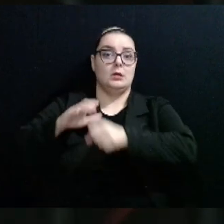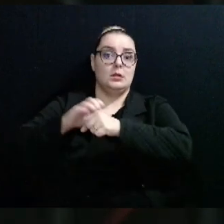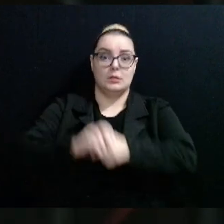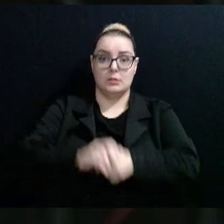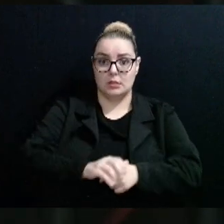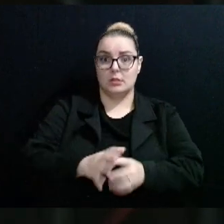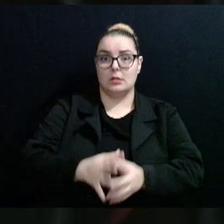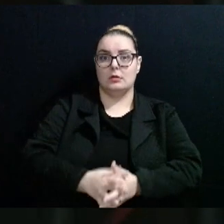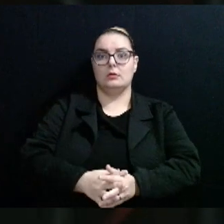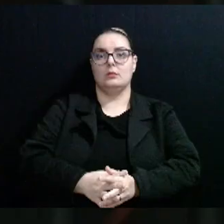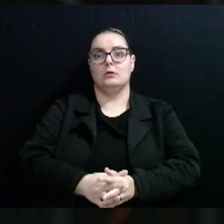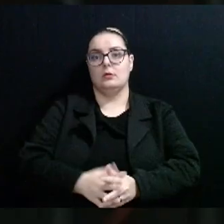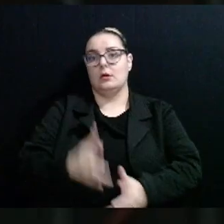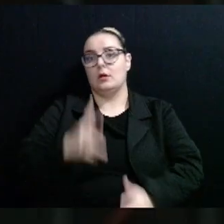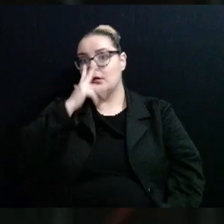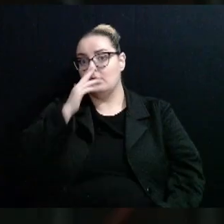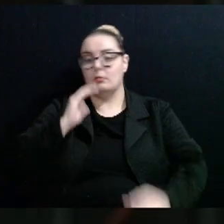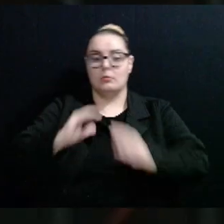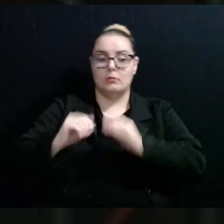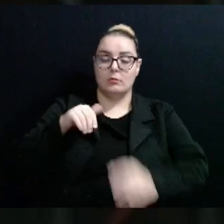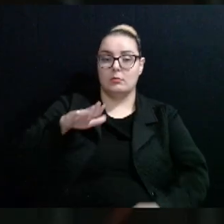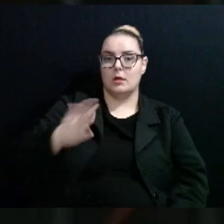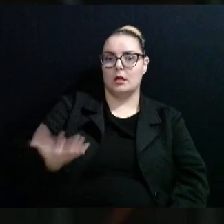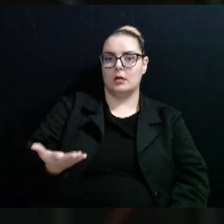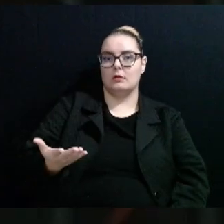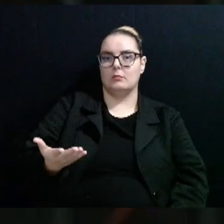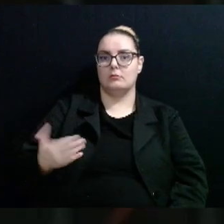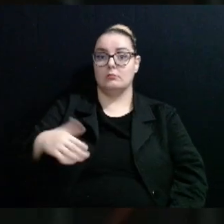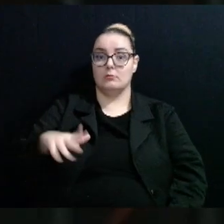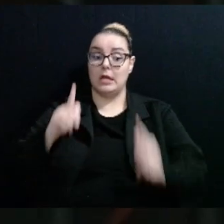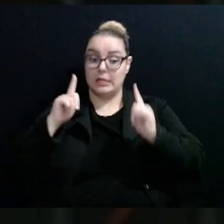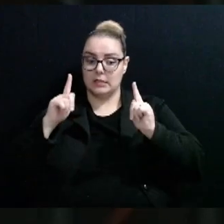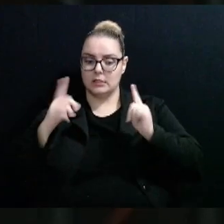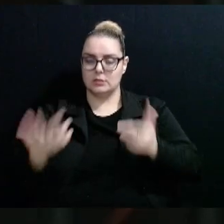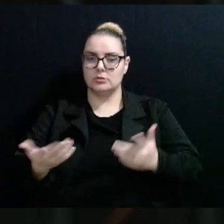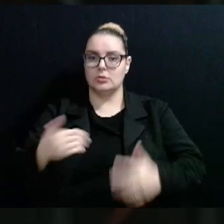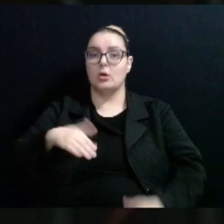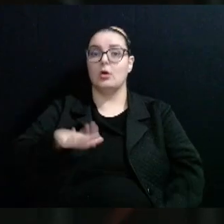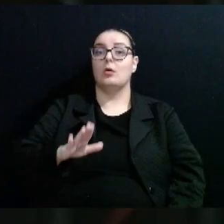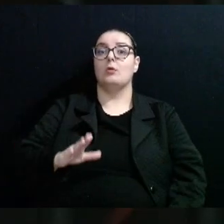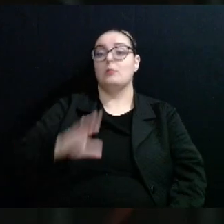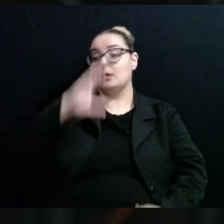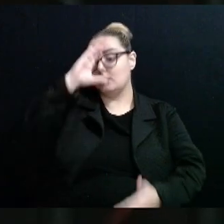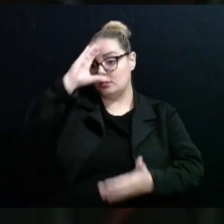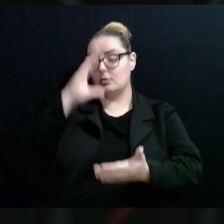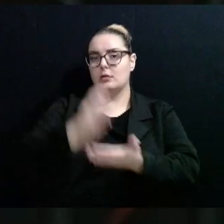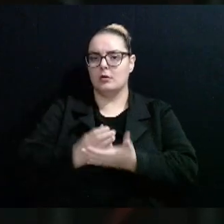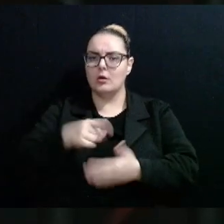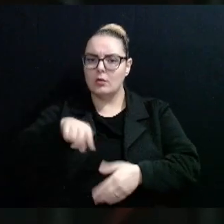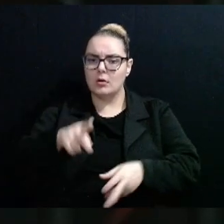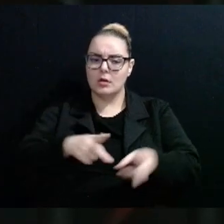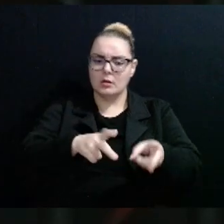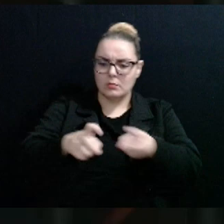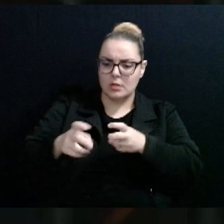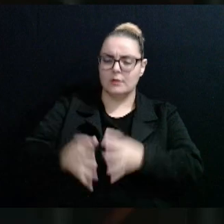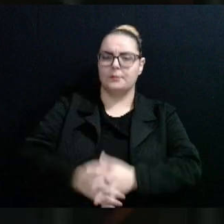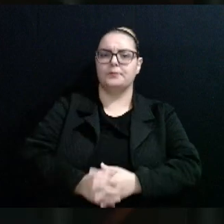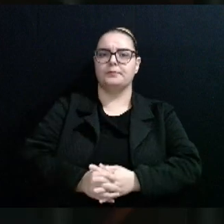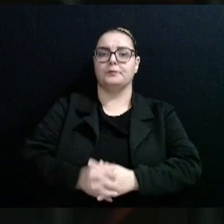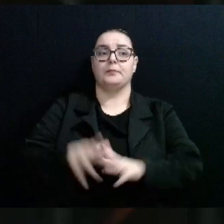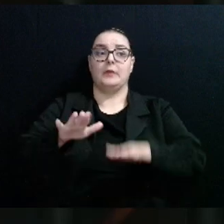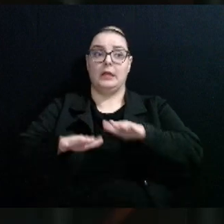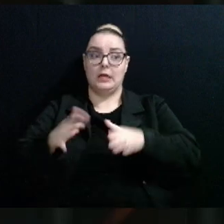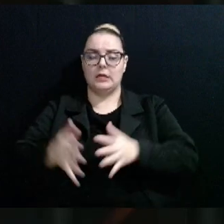mais comunicativo, mais divertido, mais confiante. Você já percebeu que, às vezes, em